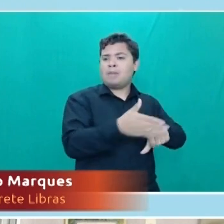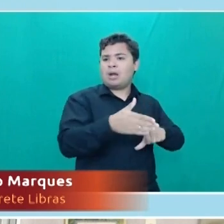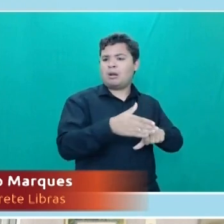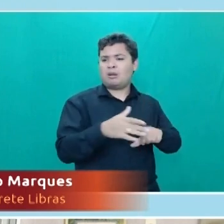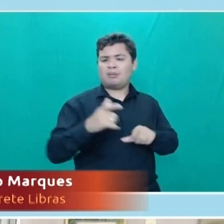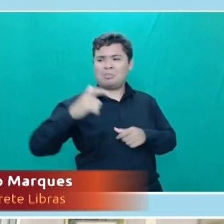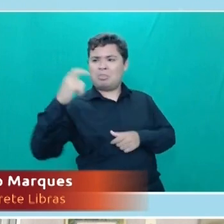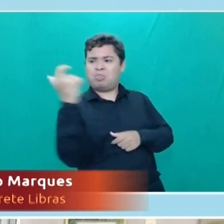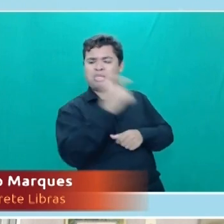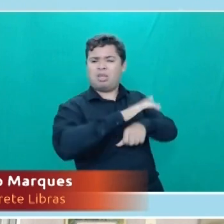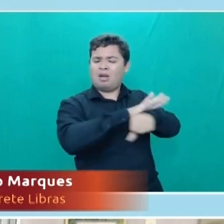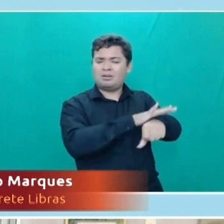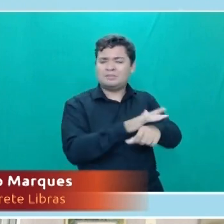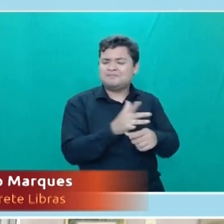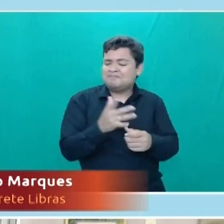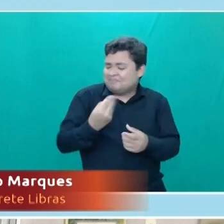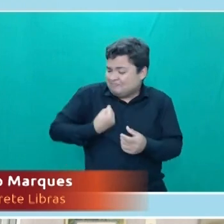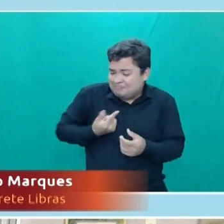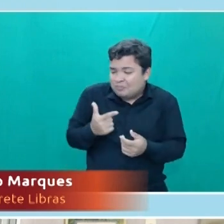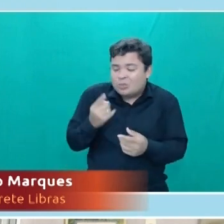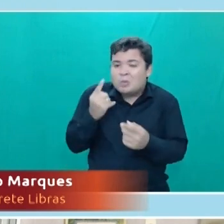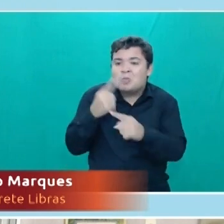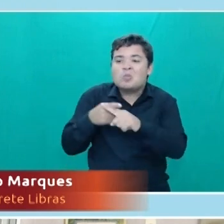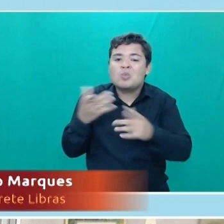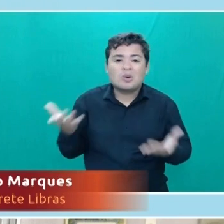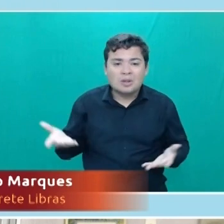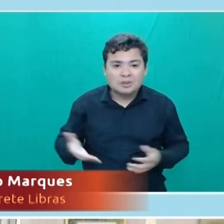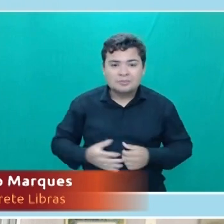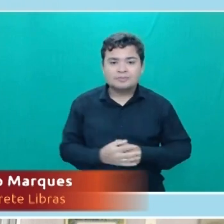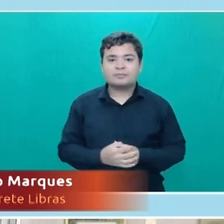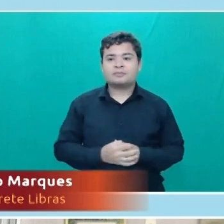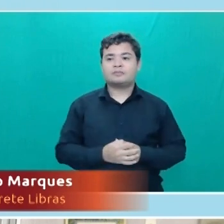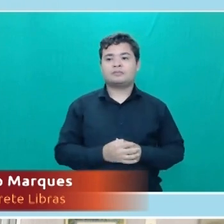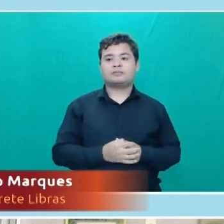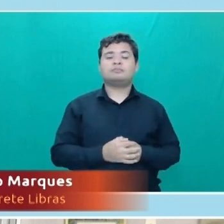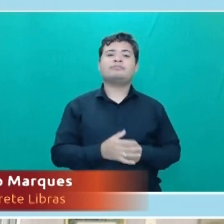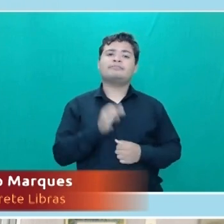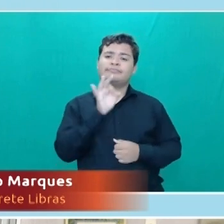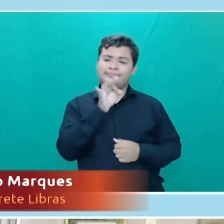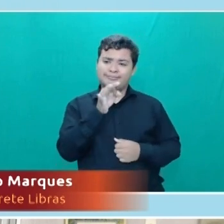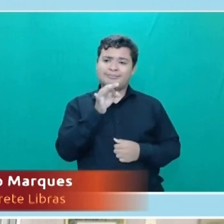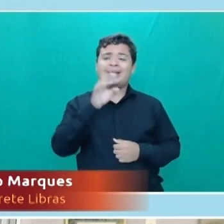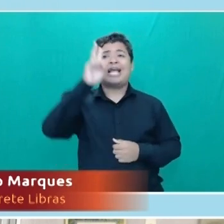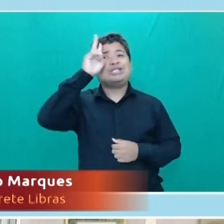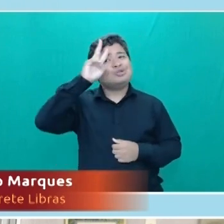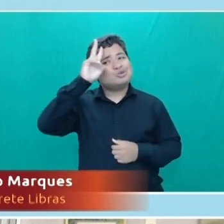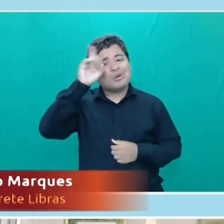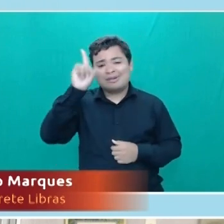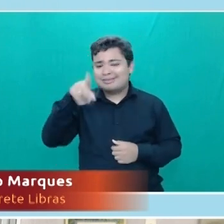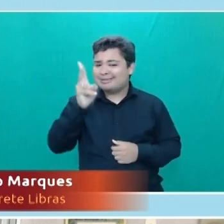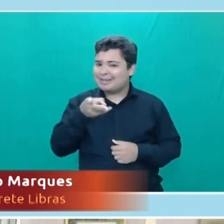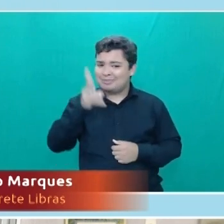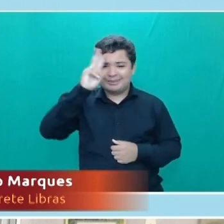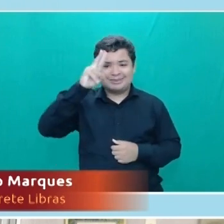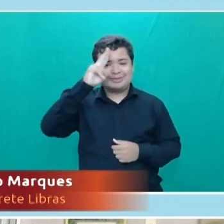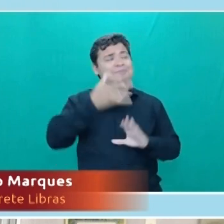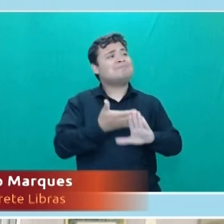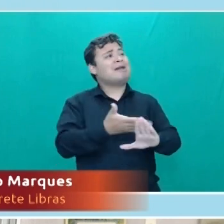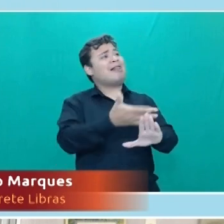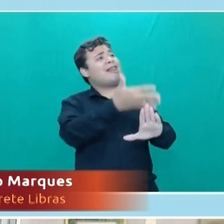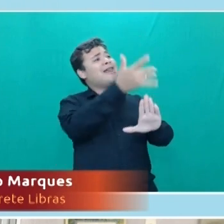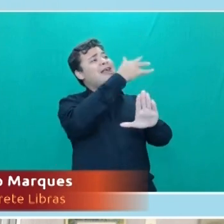existe? Explica para a gente. Perfeito. Primeiro é voltar, tudo se explica na história, né? A gente está falando aqui desde o início, é voltar ao